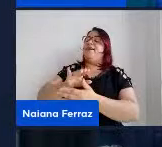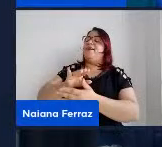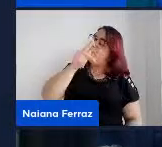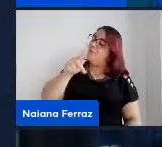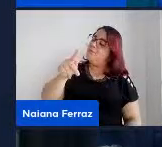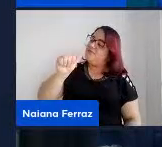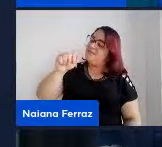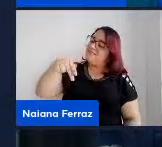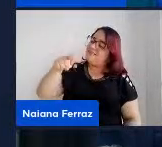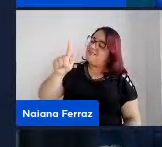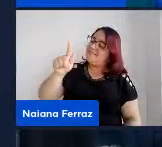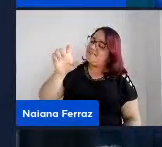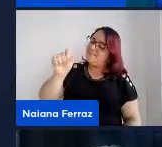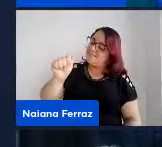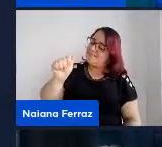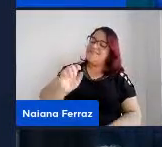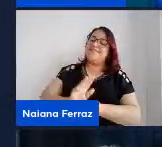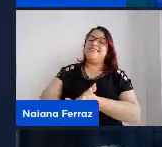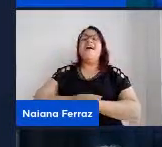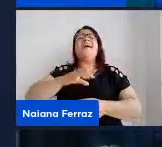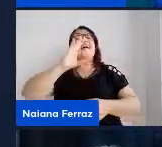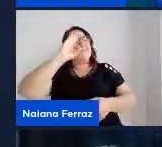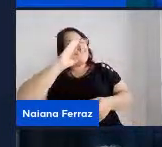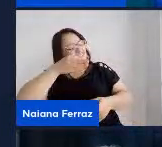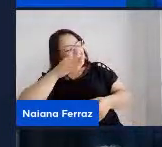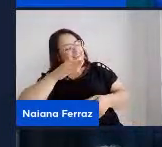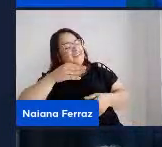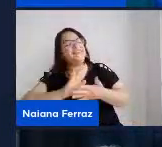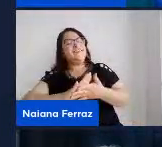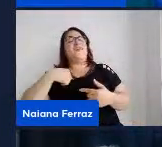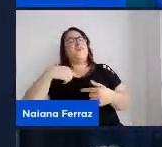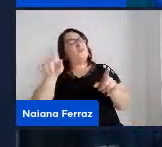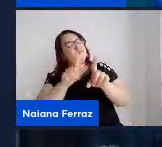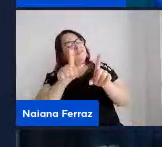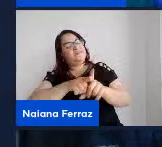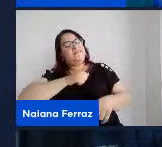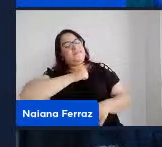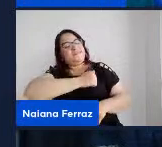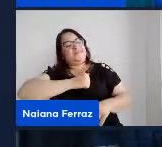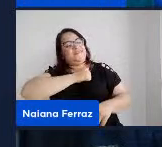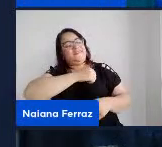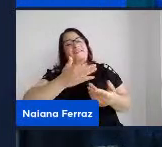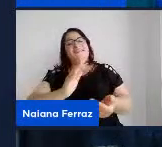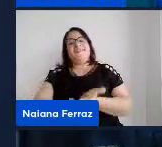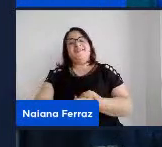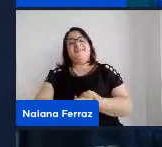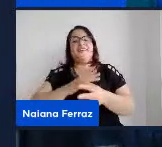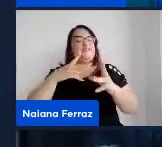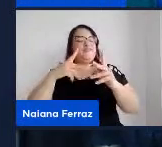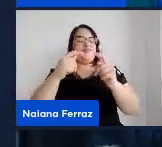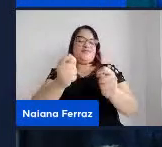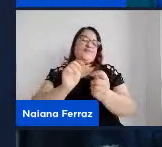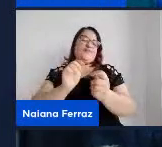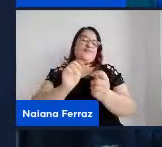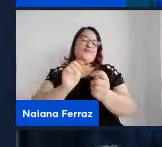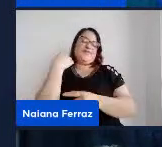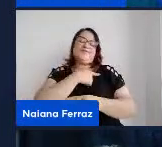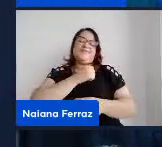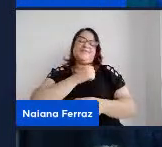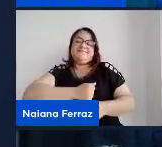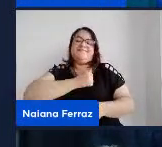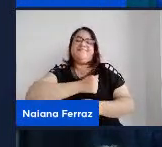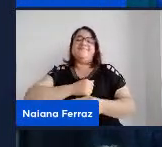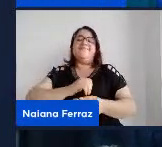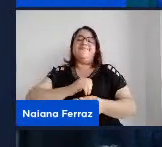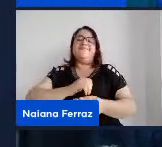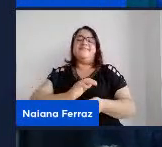Confere, sim, Confere. Vera. Também estou com saudades. Pois é, né? De Tanto todo tempo, mundo. Né? Nossa. E estamos fazendo